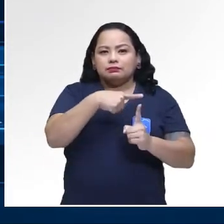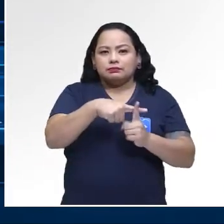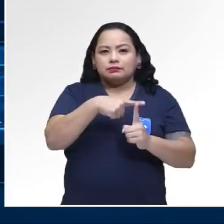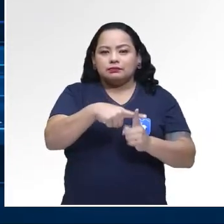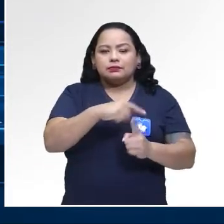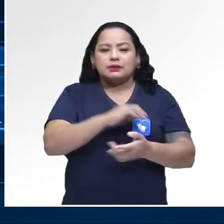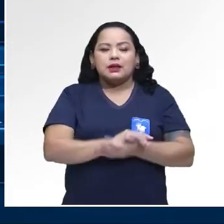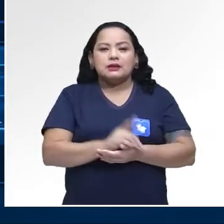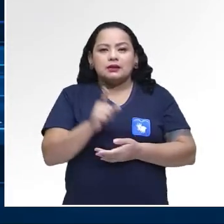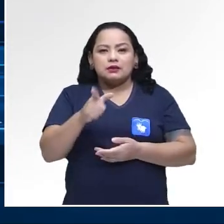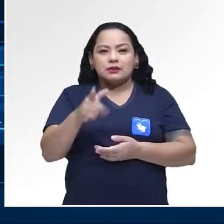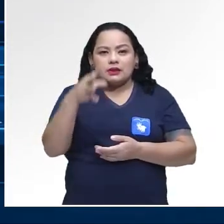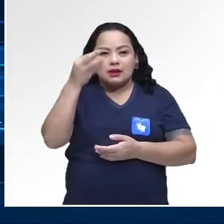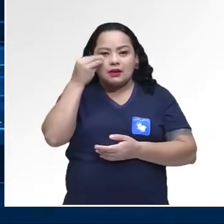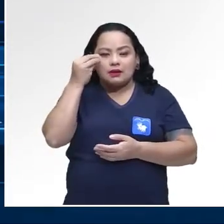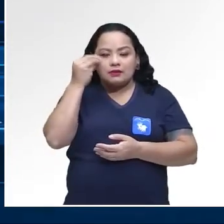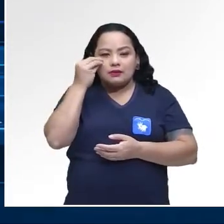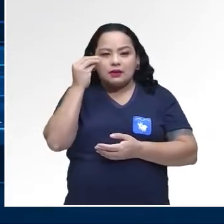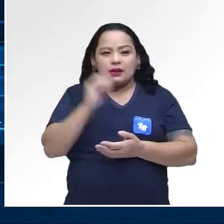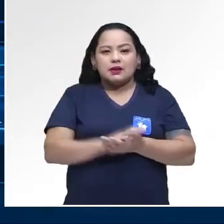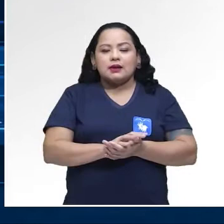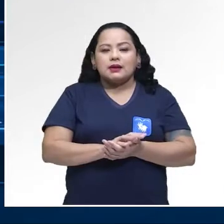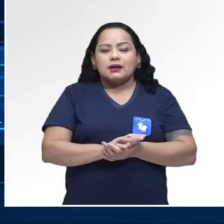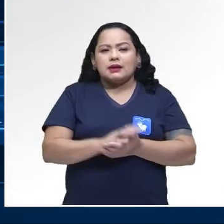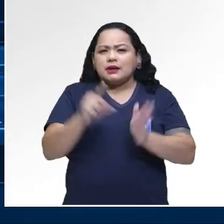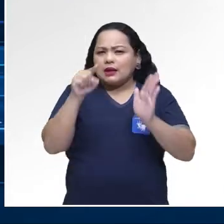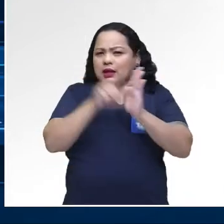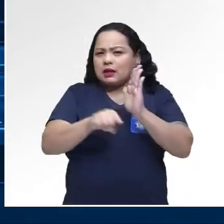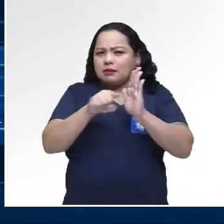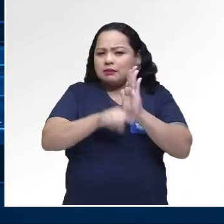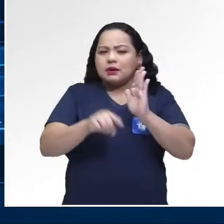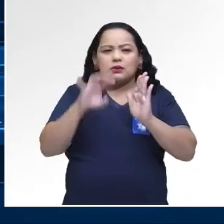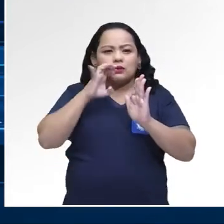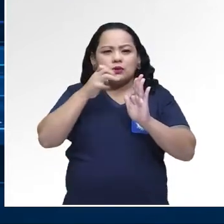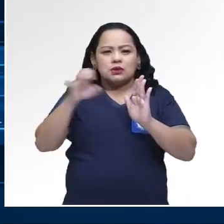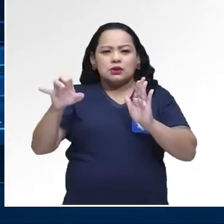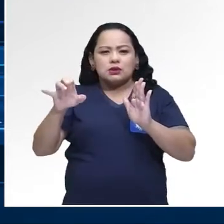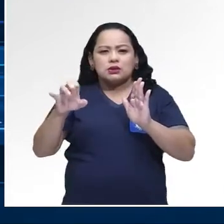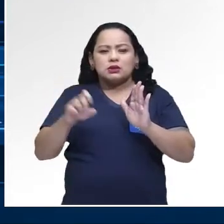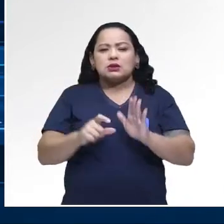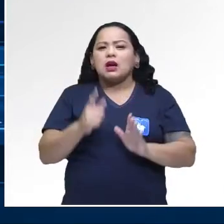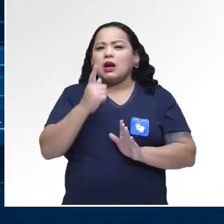Então, observem que a carga negativa, olha só essas bolinhas em azul,